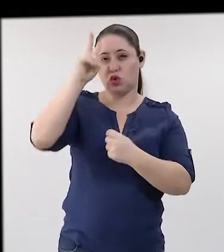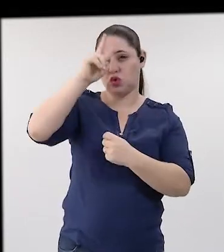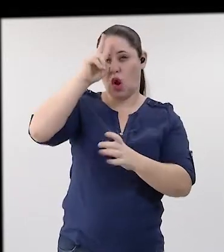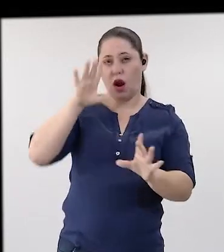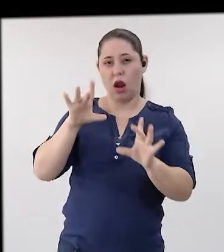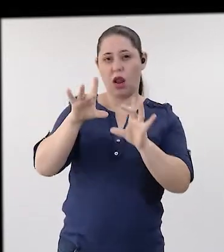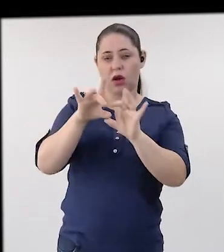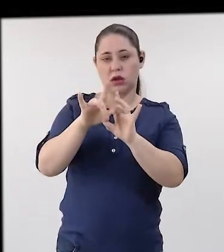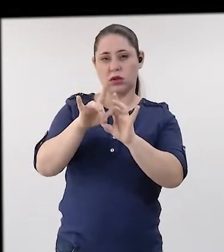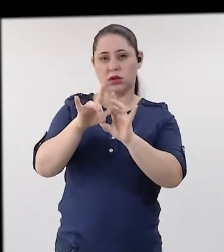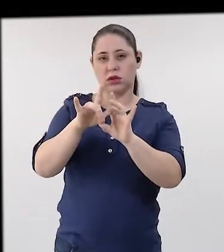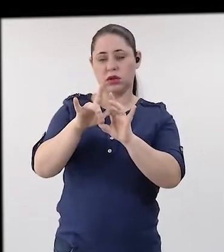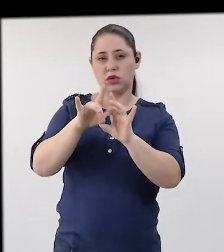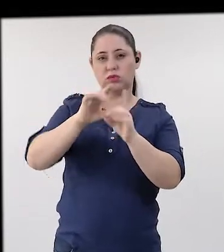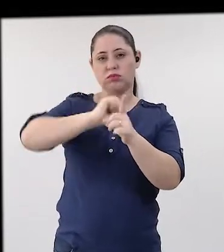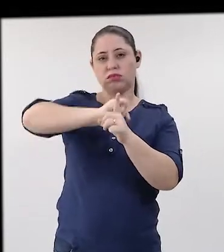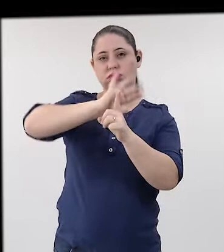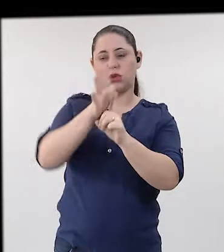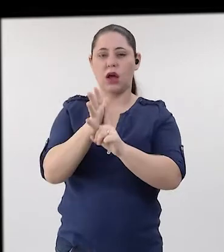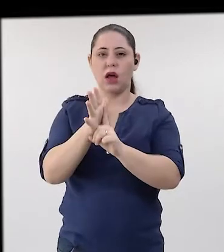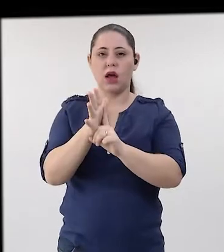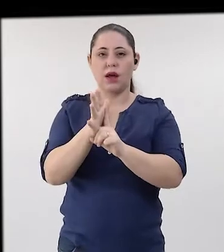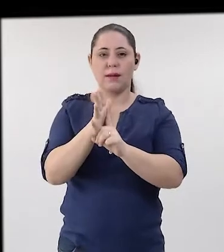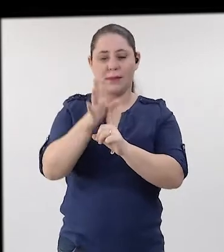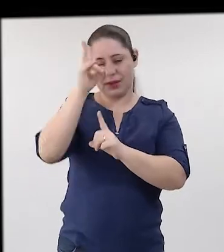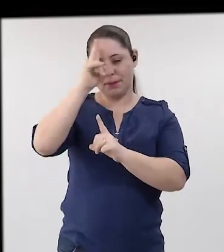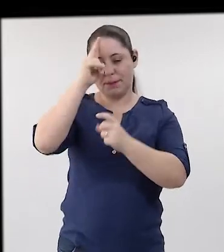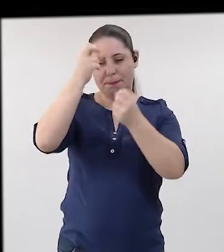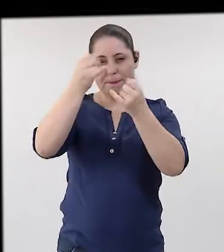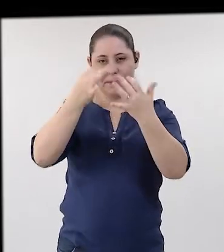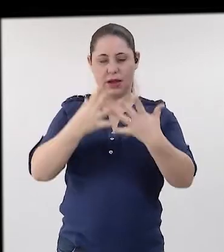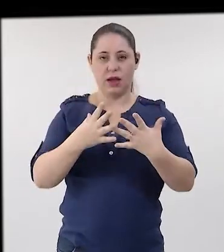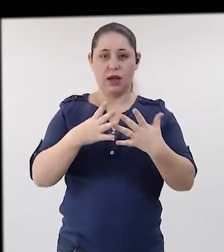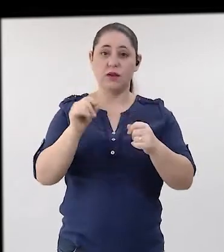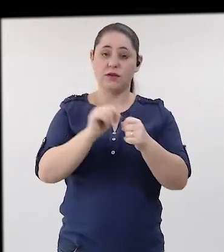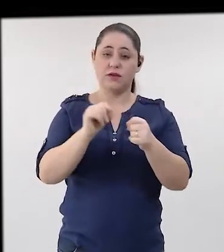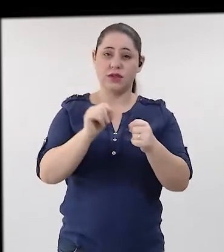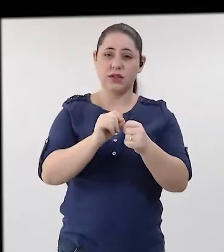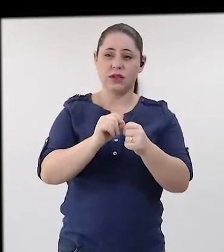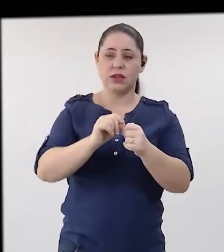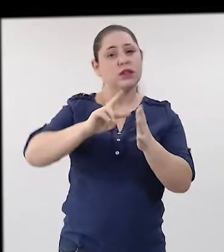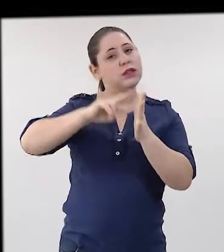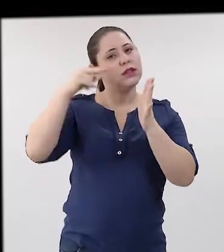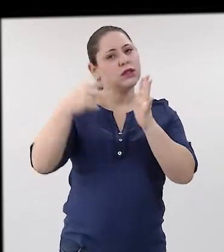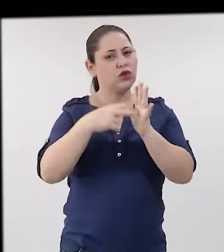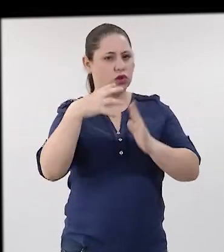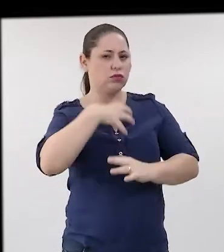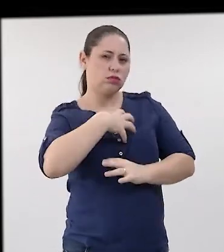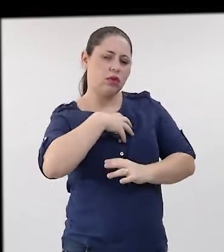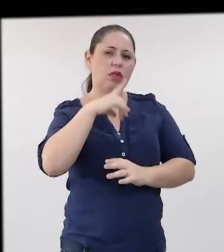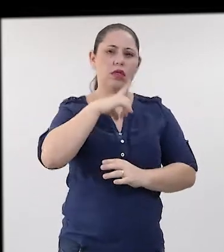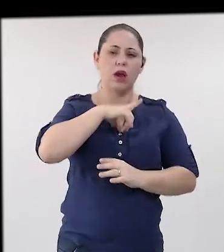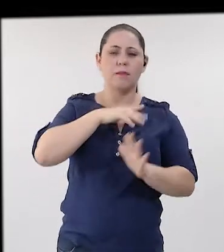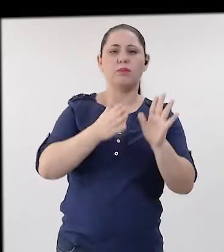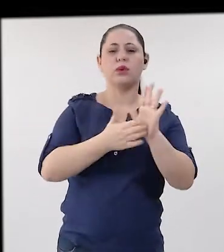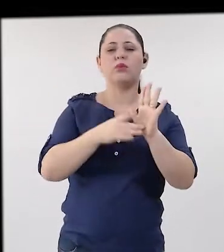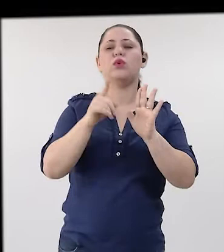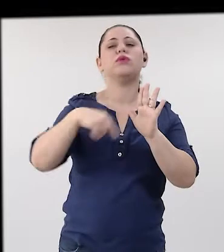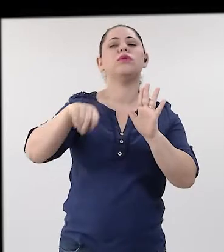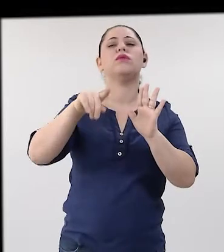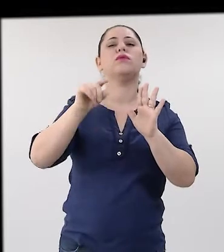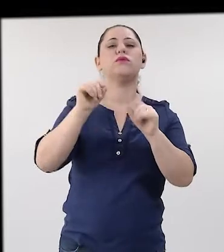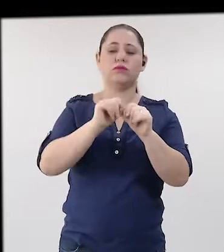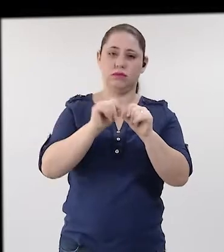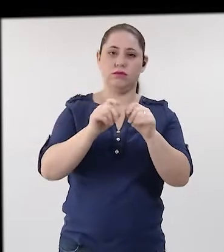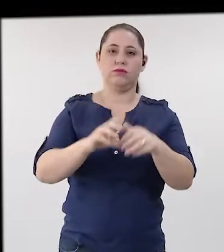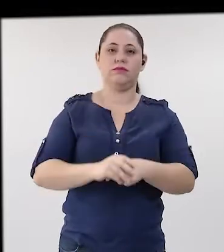uma história muito bem amarrada, um enredo muito bem distribuído para contar aquela história e realmente fazer com que ela faça sentido naquilo que